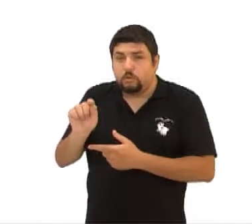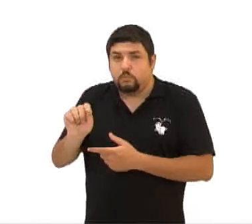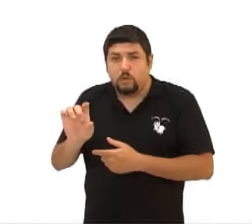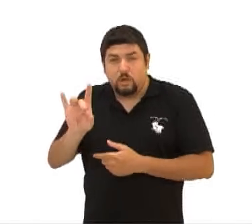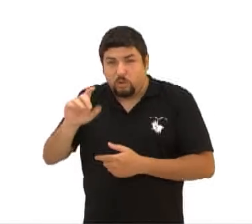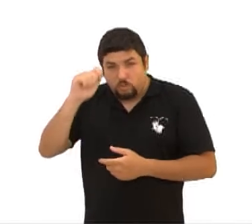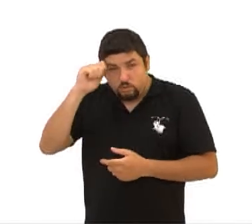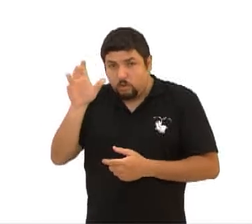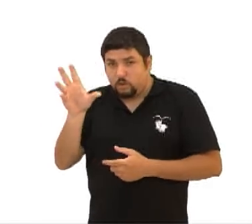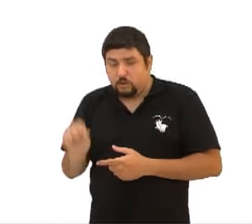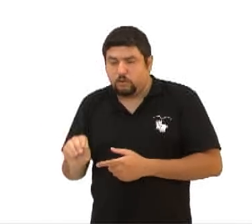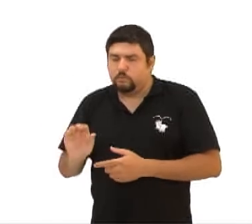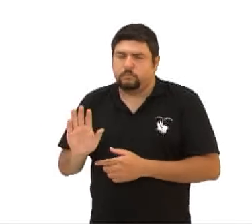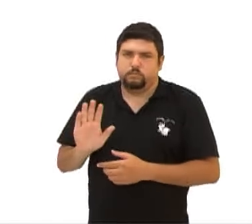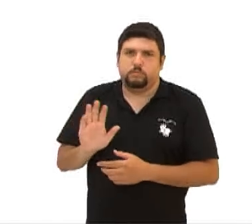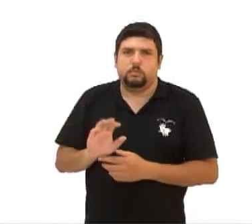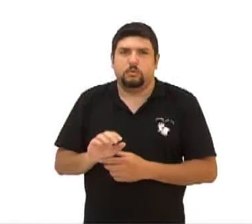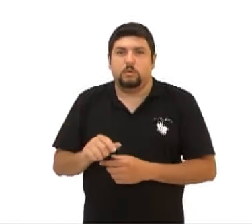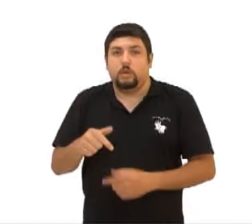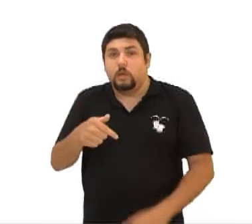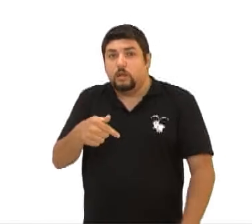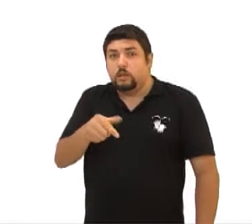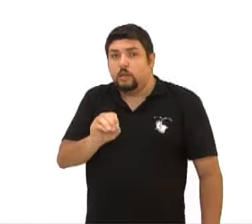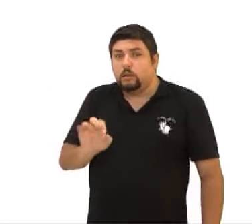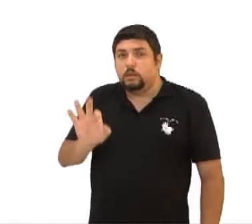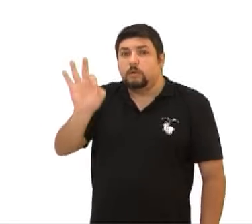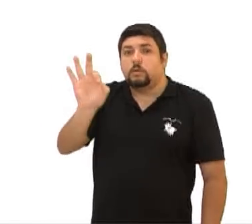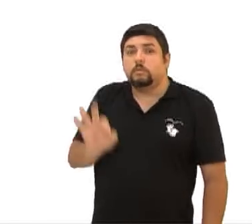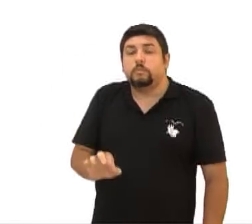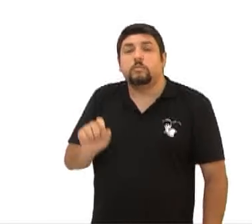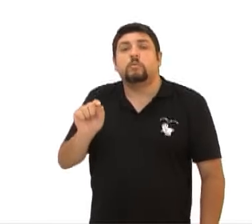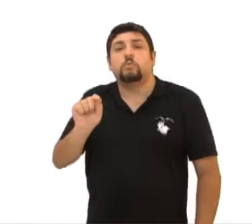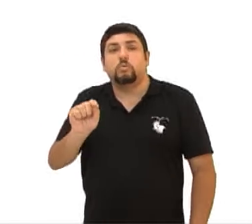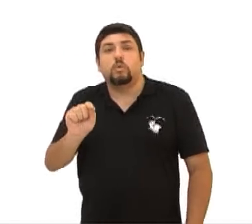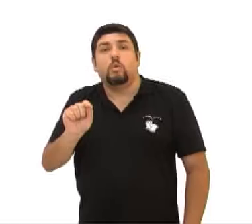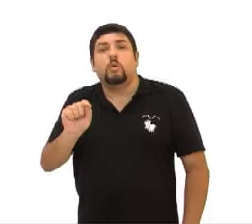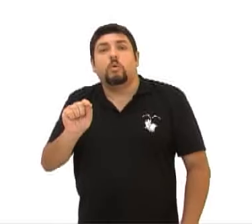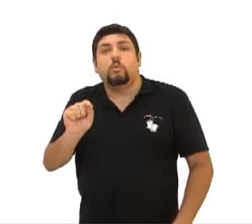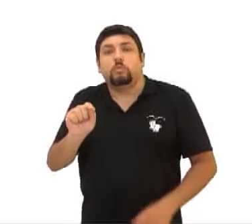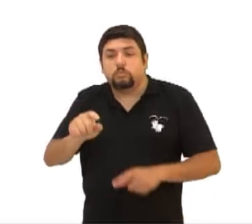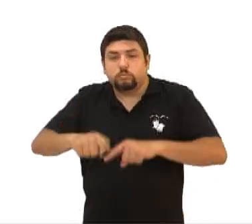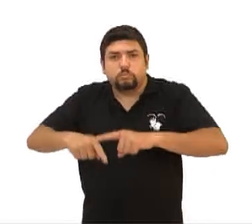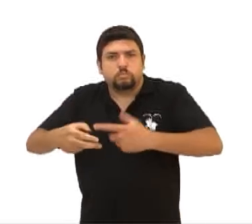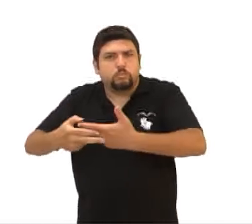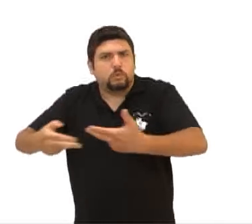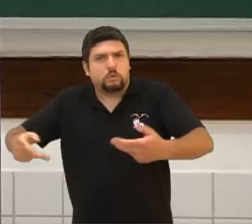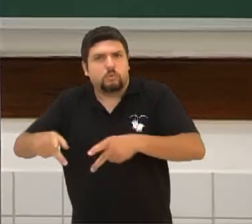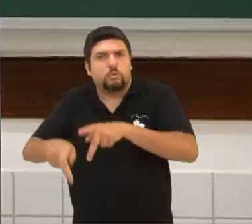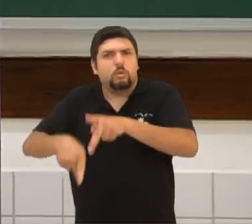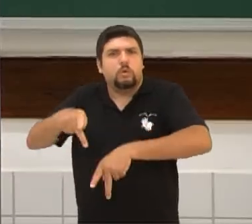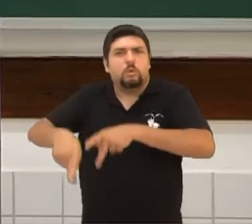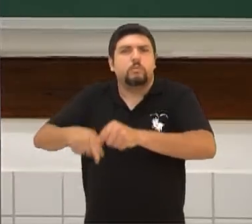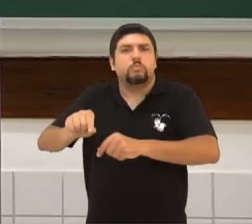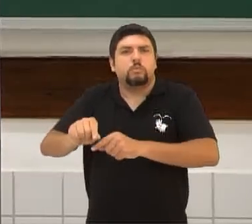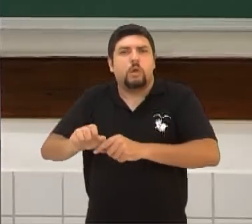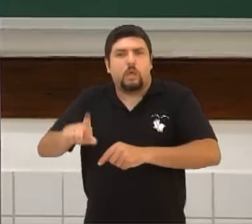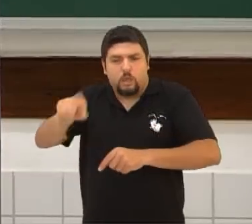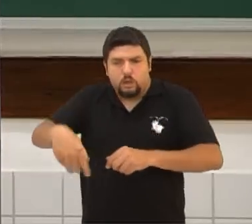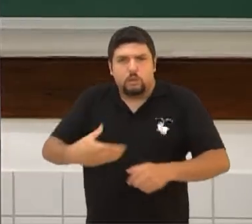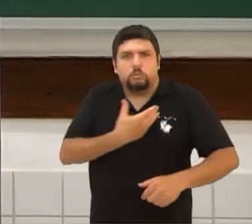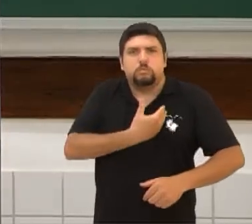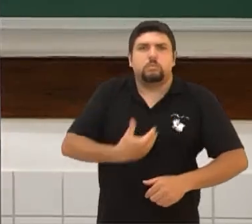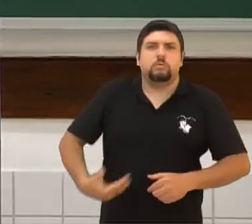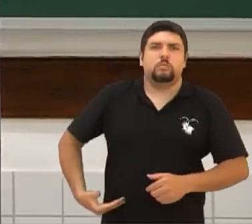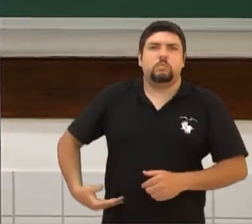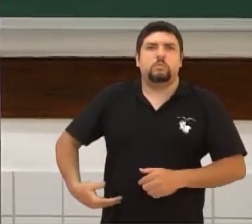isso. 70% dos recursos públicos estão nas mãos do governo federal. E os investimentos nas outras